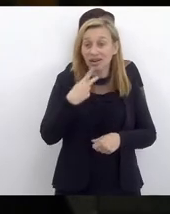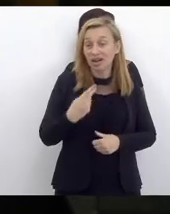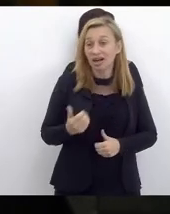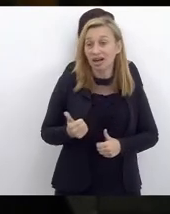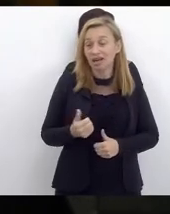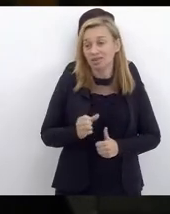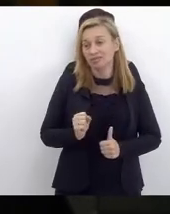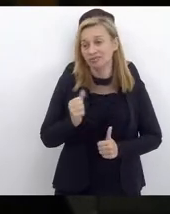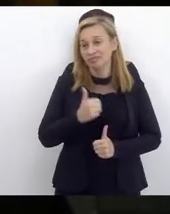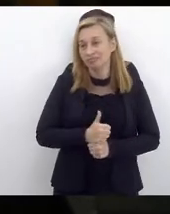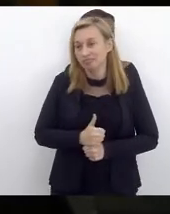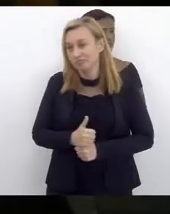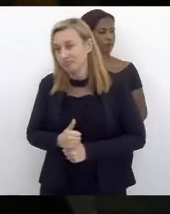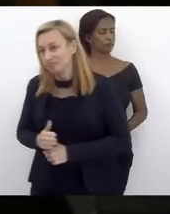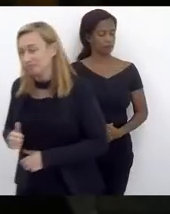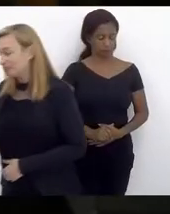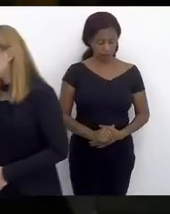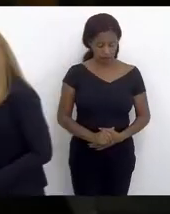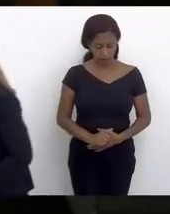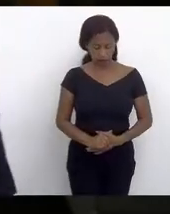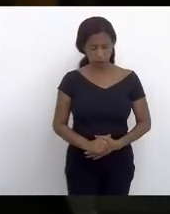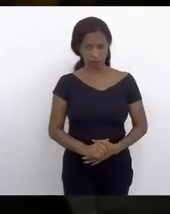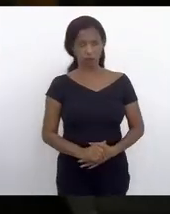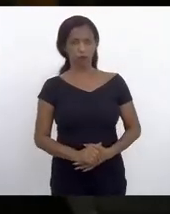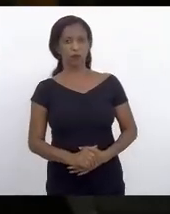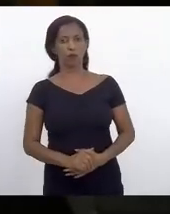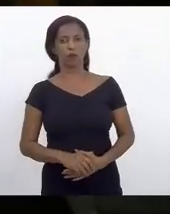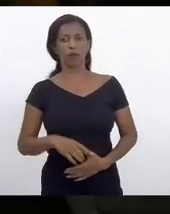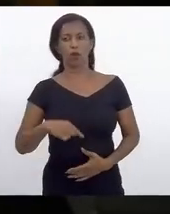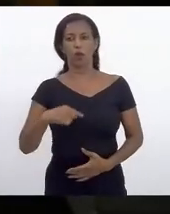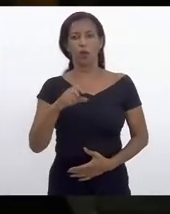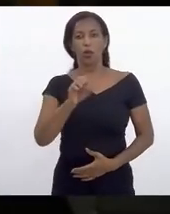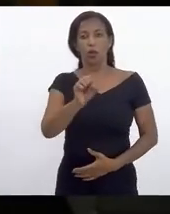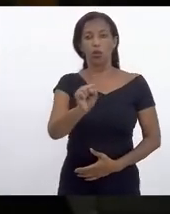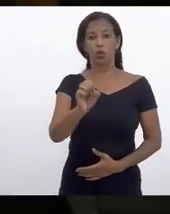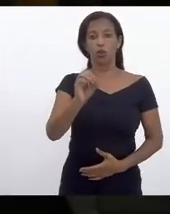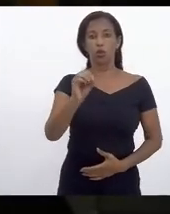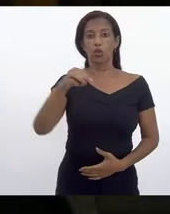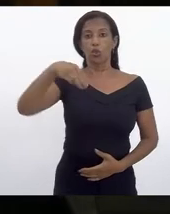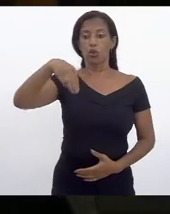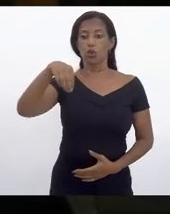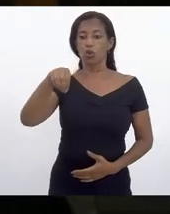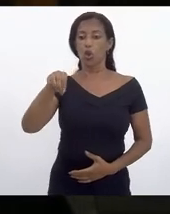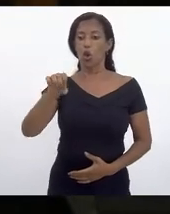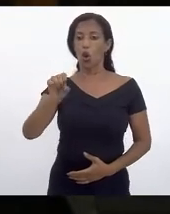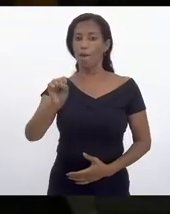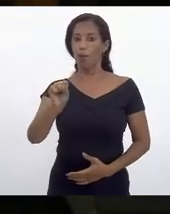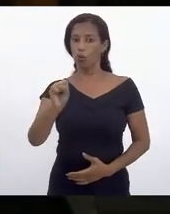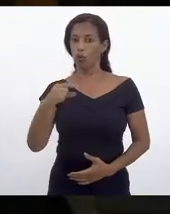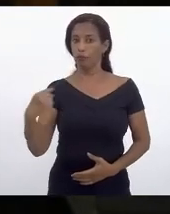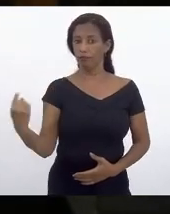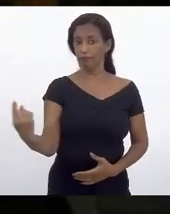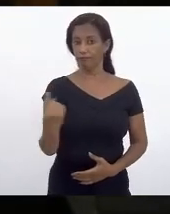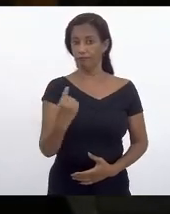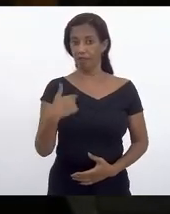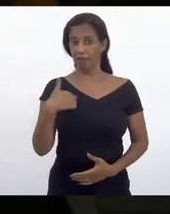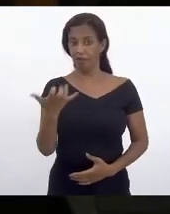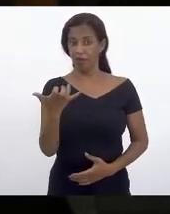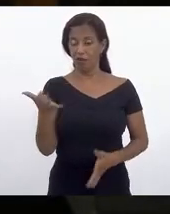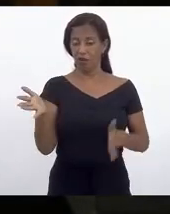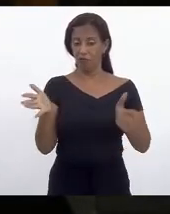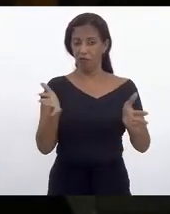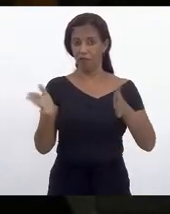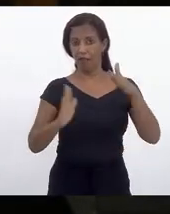que somos. Eu não falei que são, falei que somos. Bom, eu quero flexibilizar o